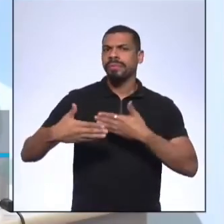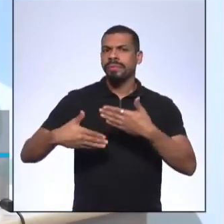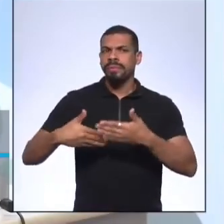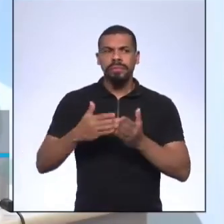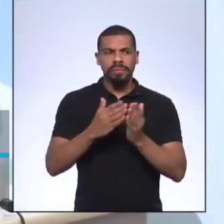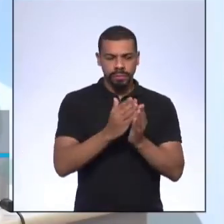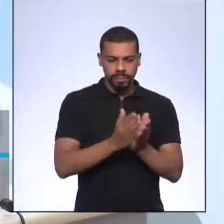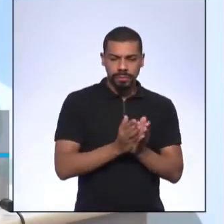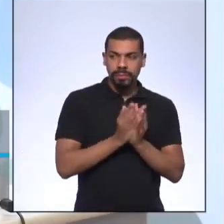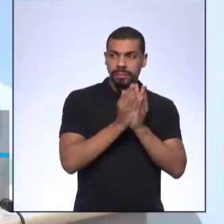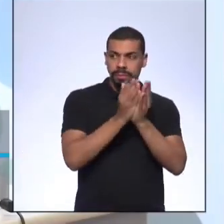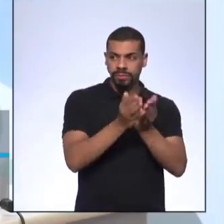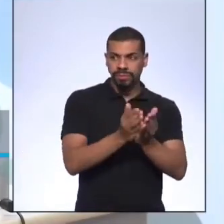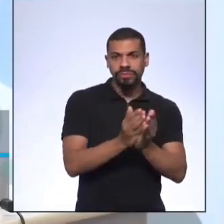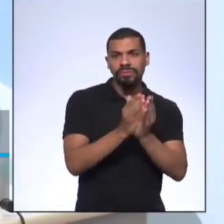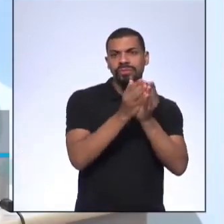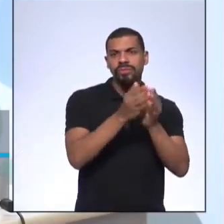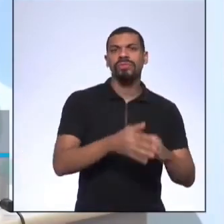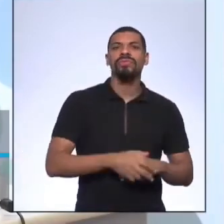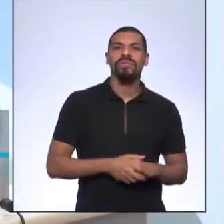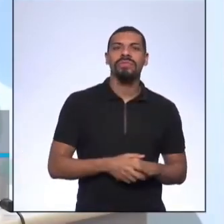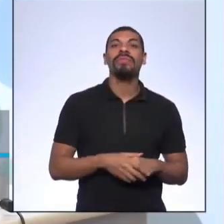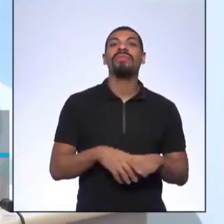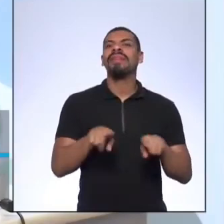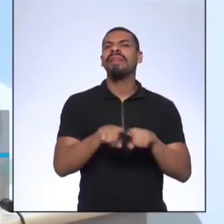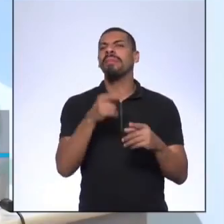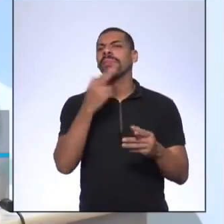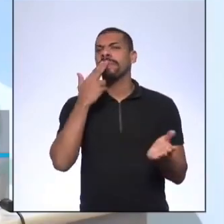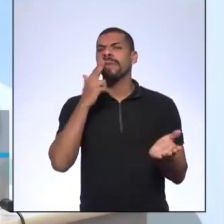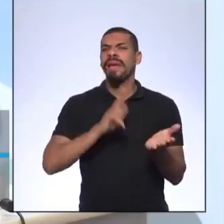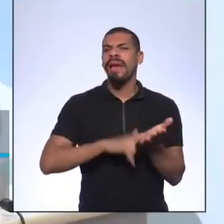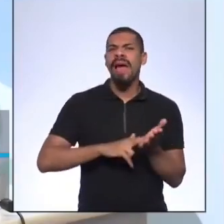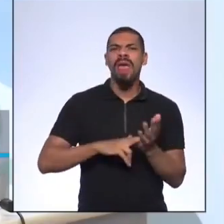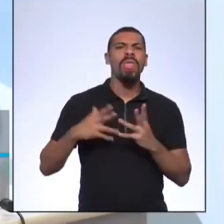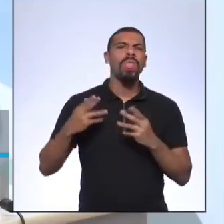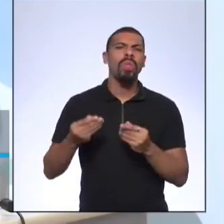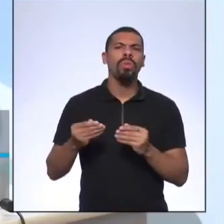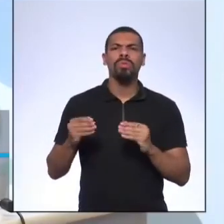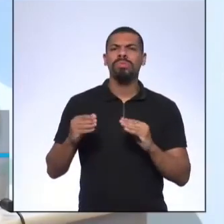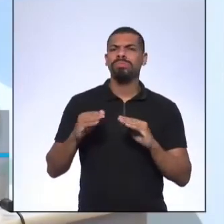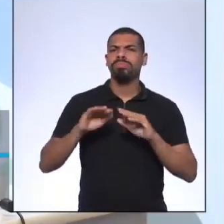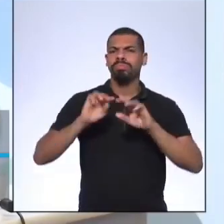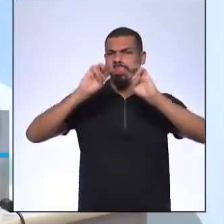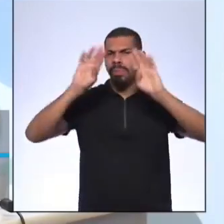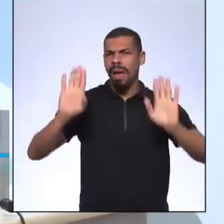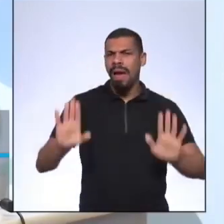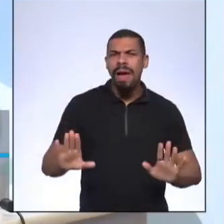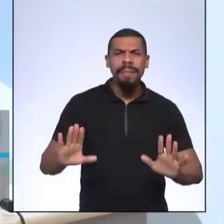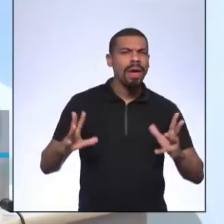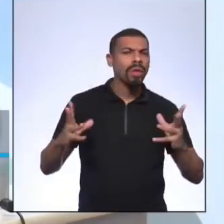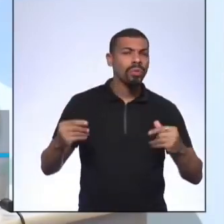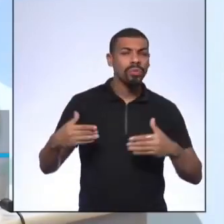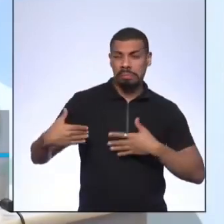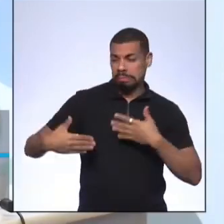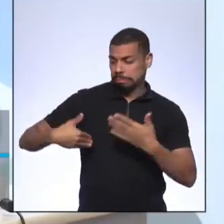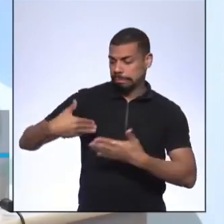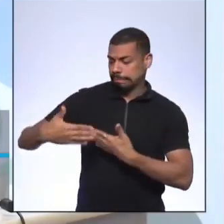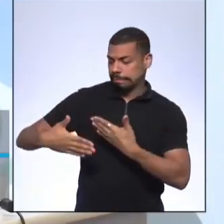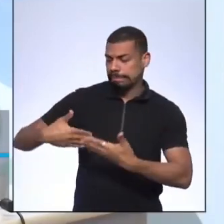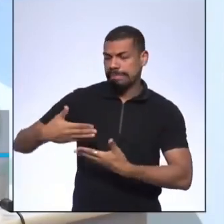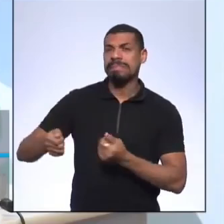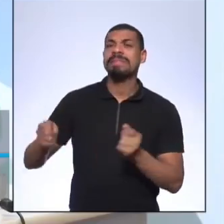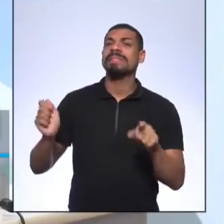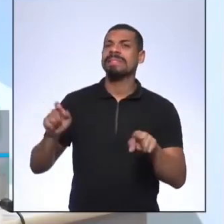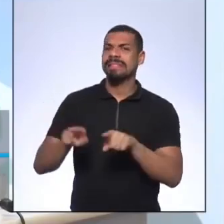ideais, instrumentos de navegação, cartas náuticas, mapas, tudo isso. Então, esse processo de construção